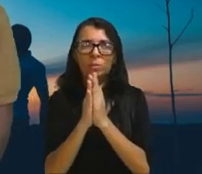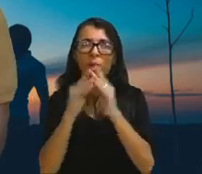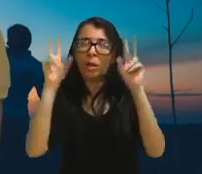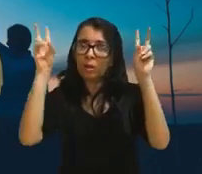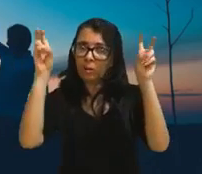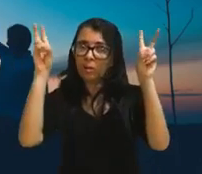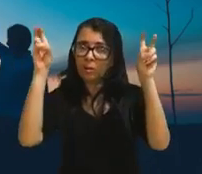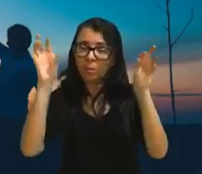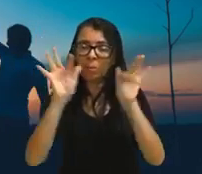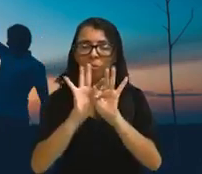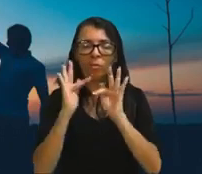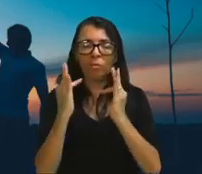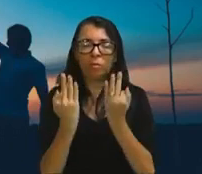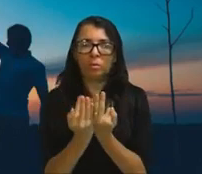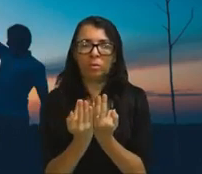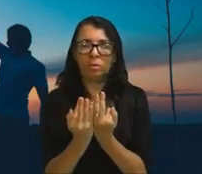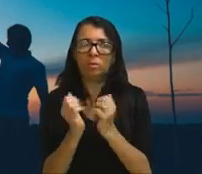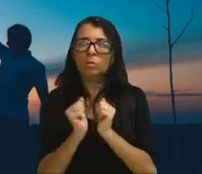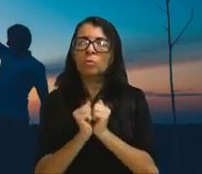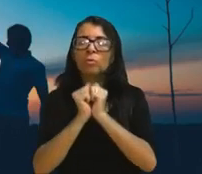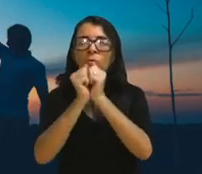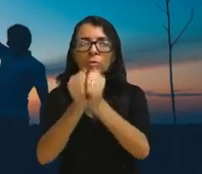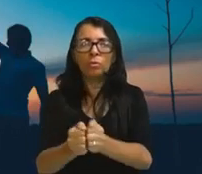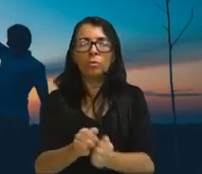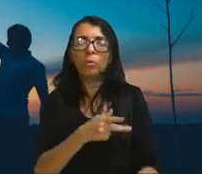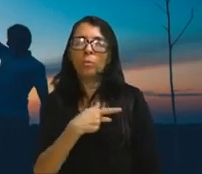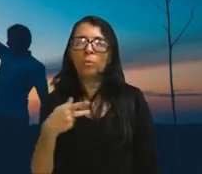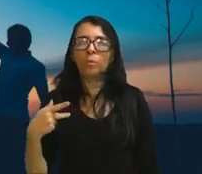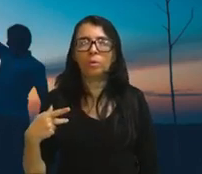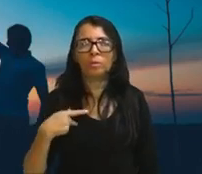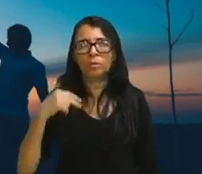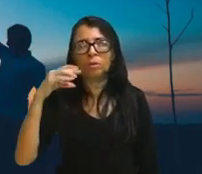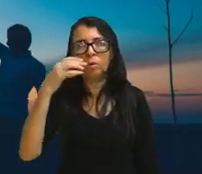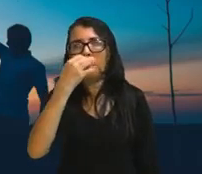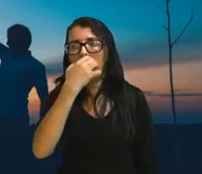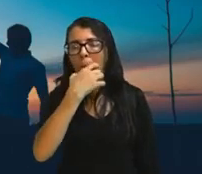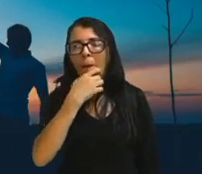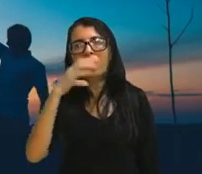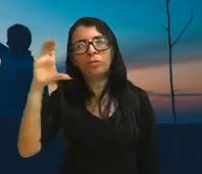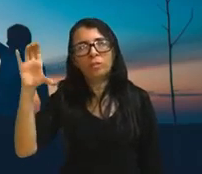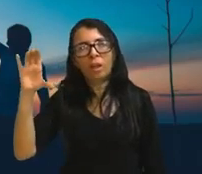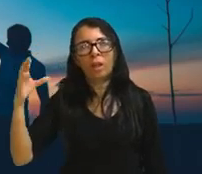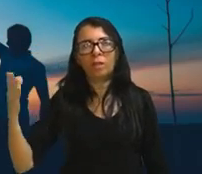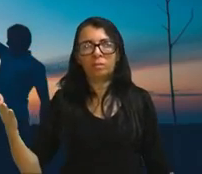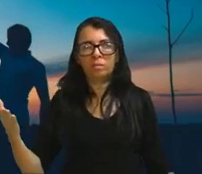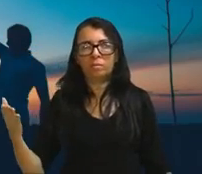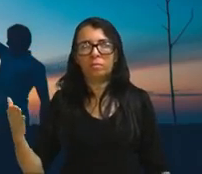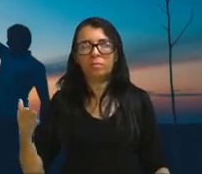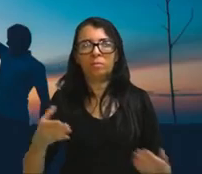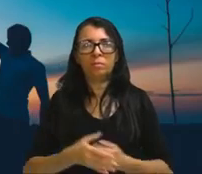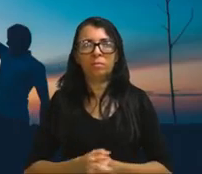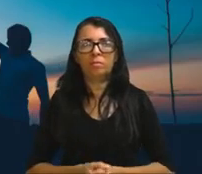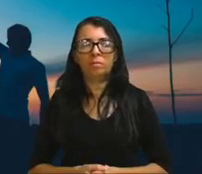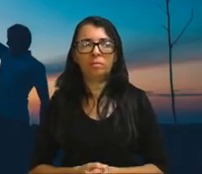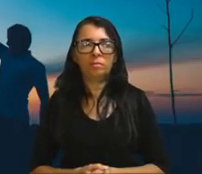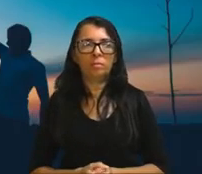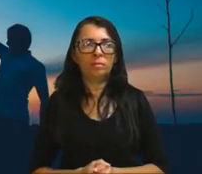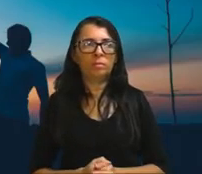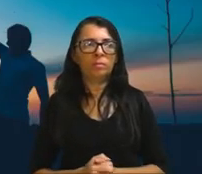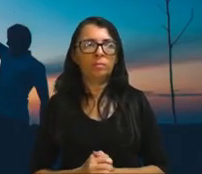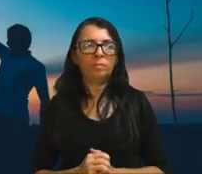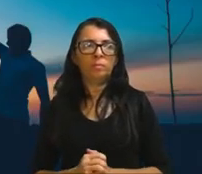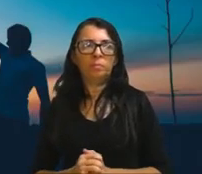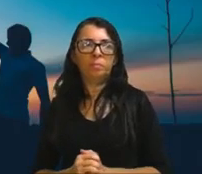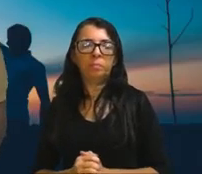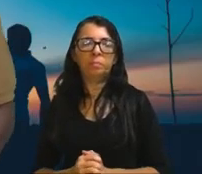esperando que o mundo acabe em barranco para você morrer escorado. Momento de nós se virar.